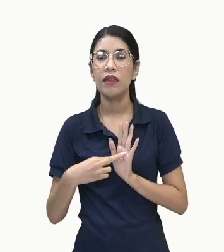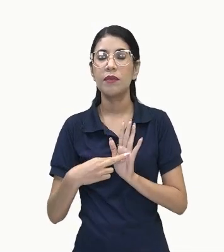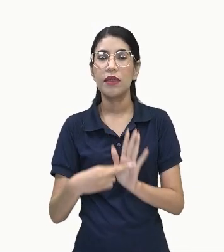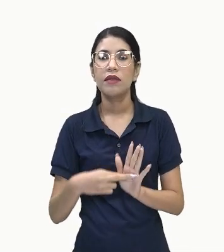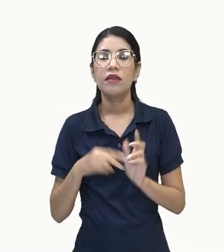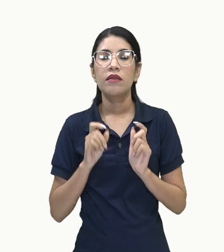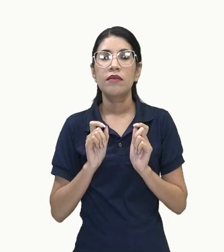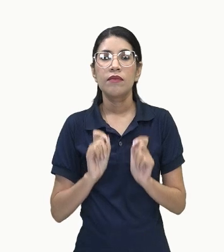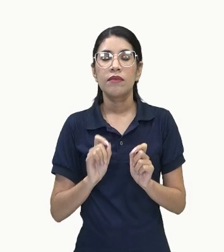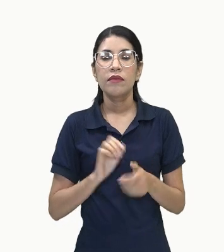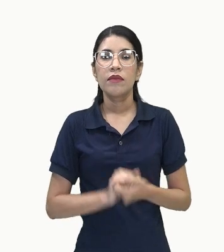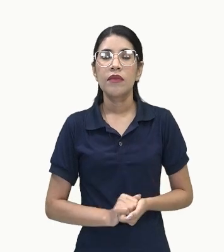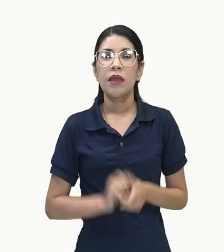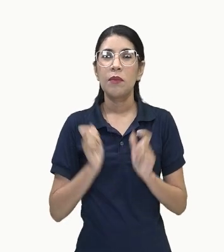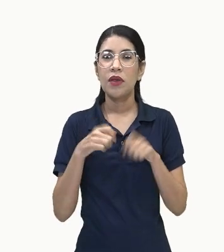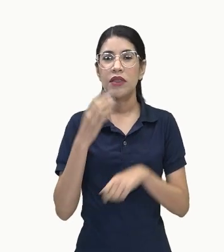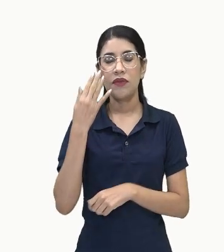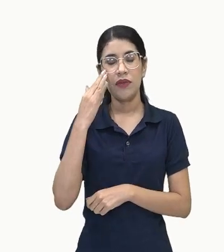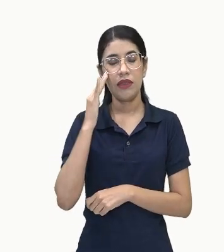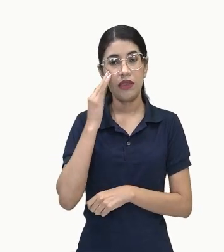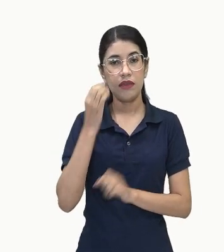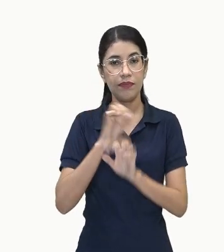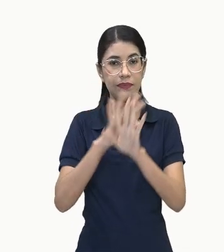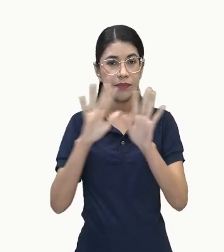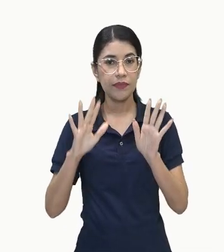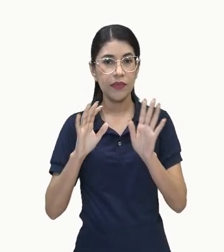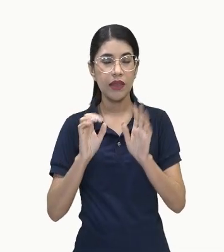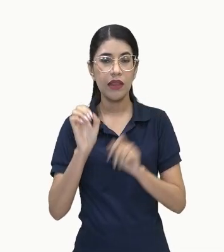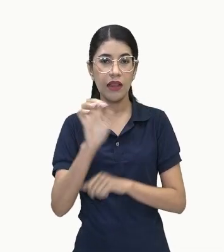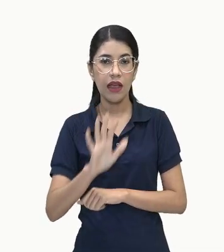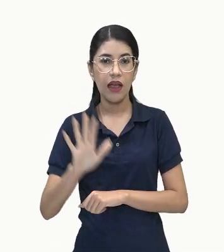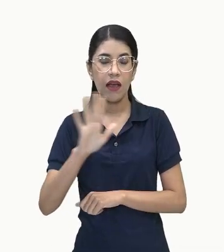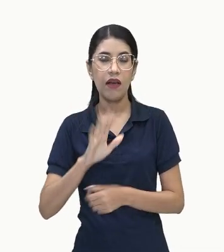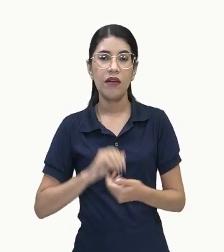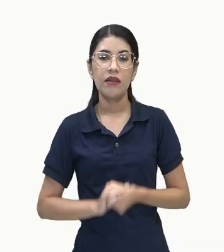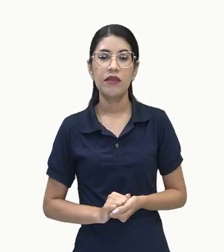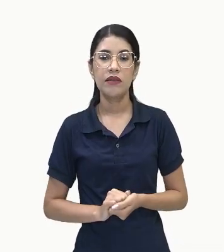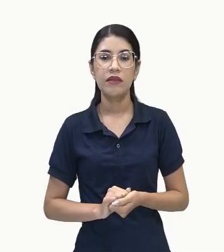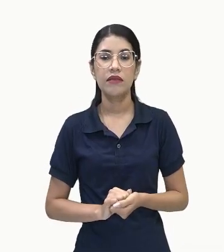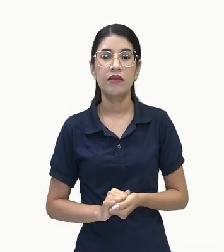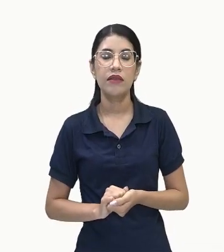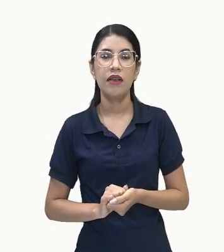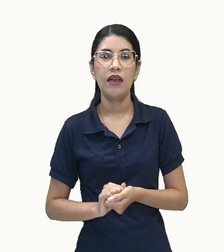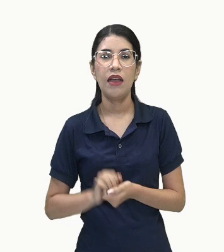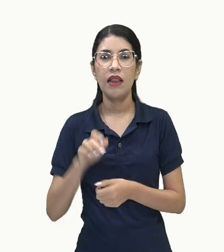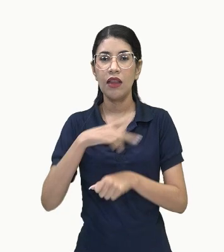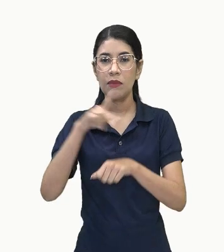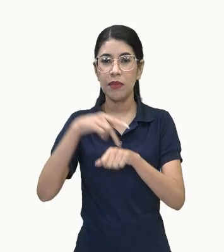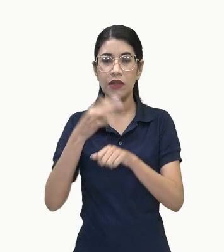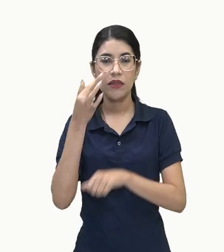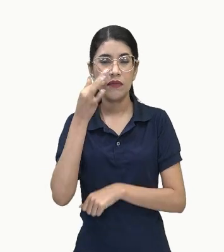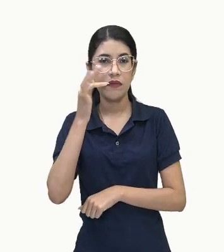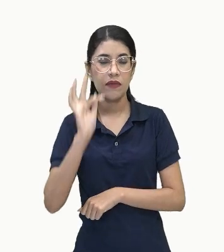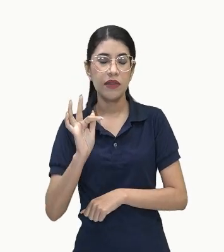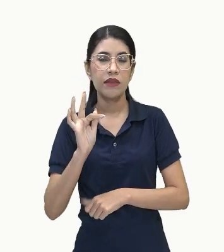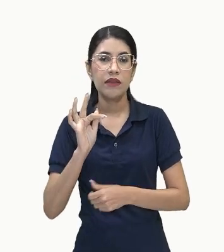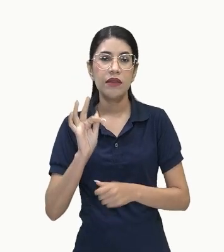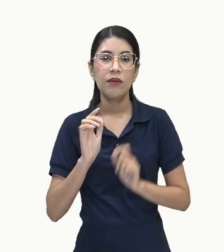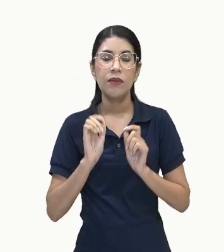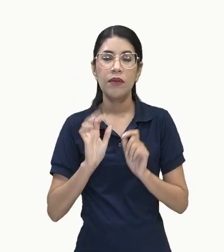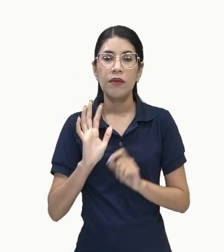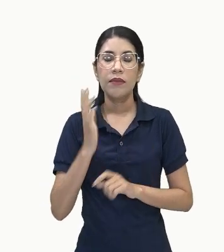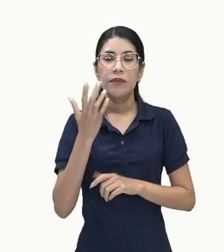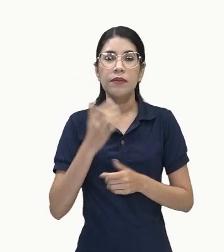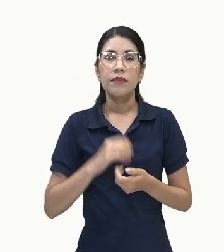que vai nos ajudar a compreender ali na região de Champagne, ali em Flandres, norte da França,